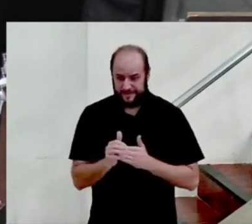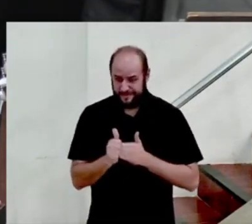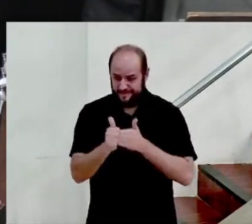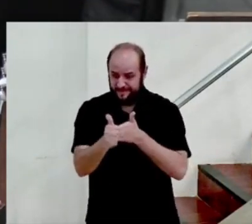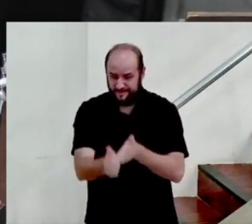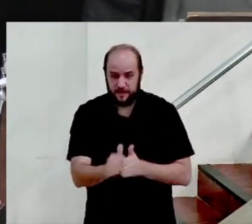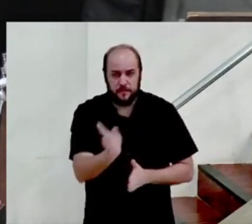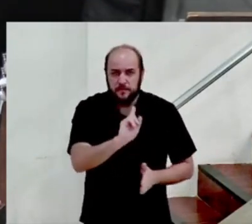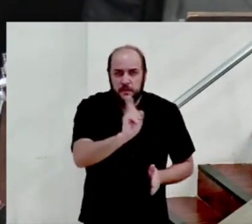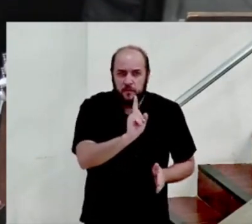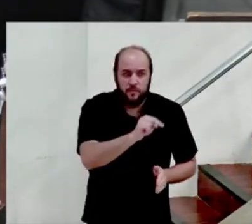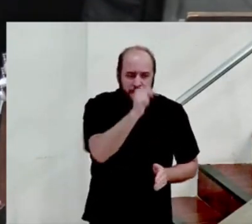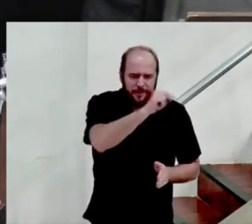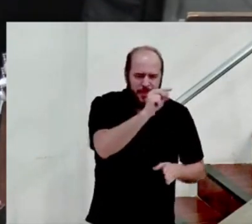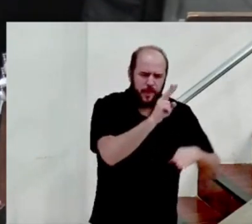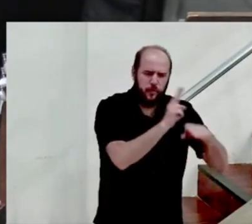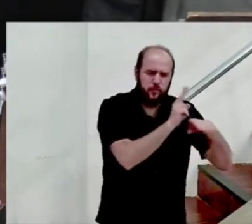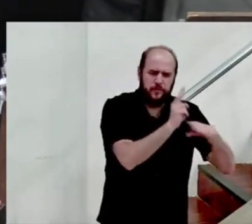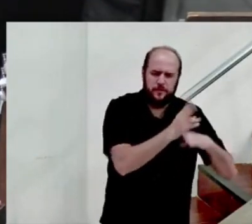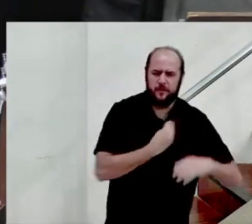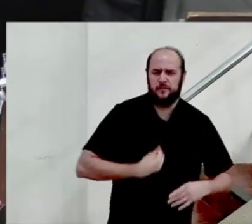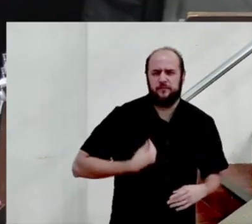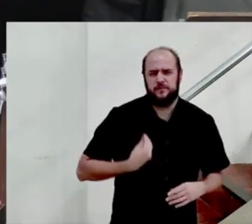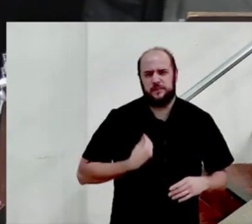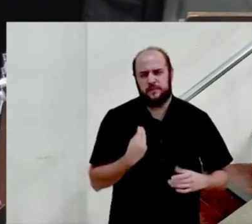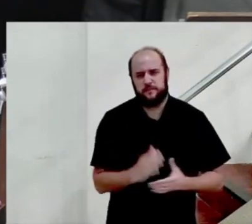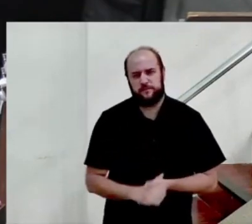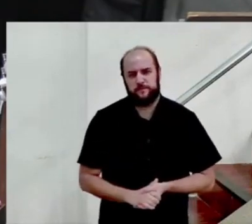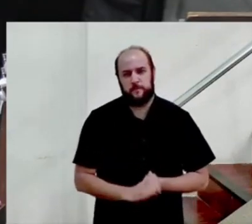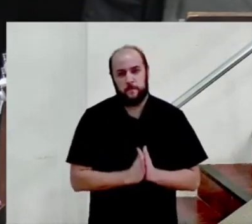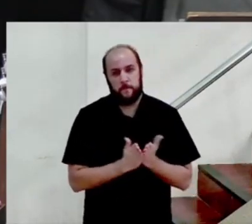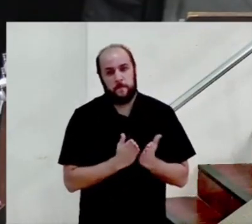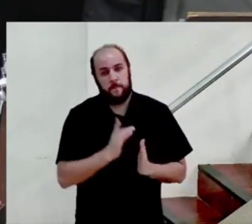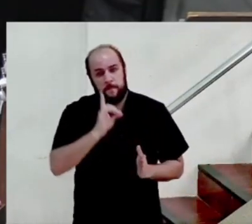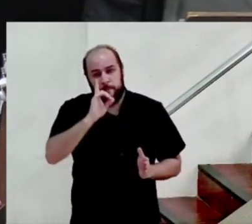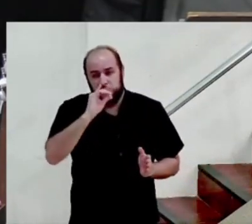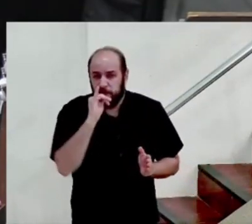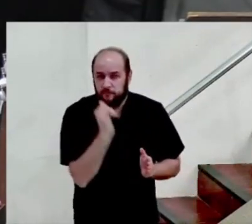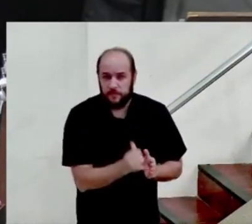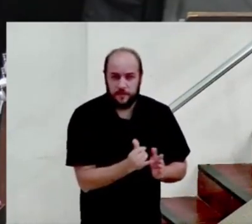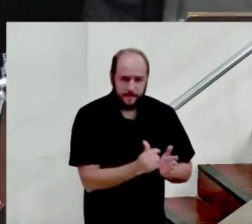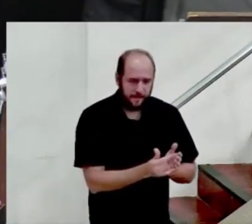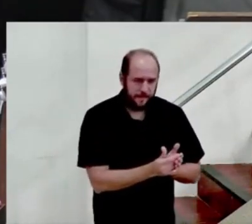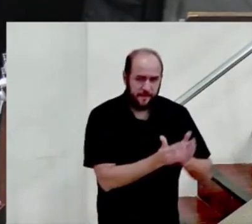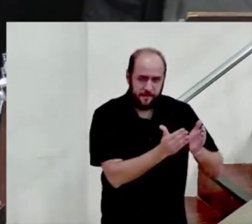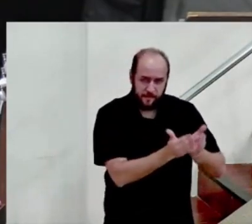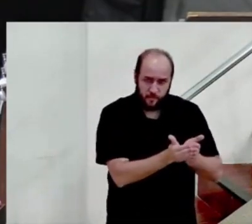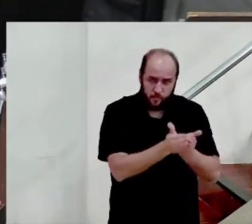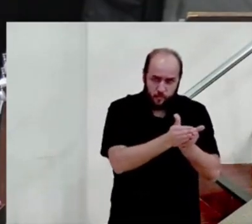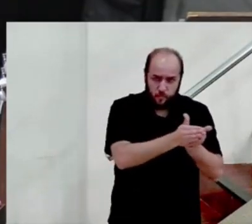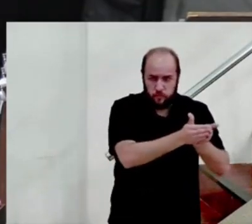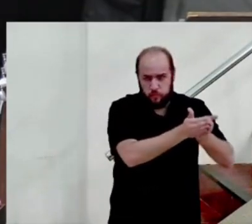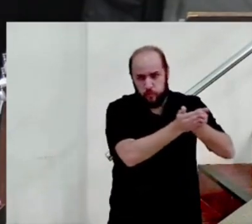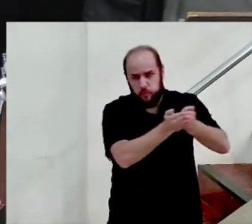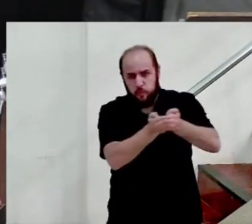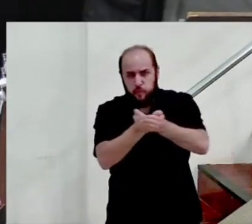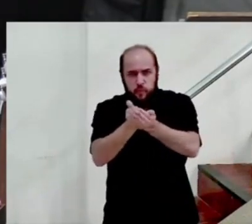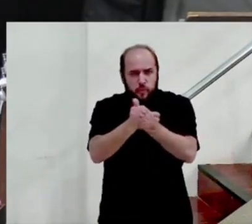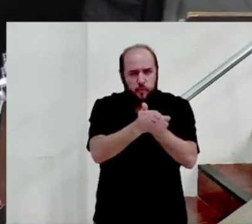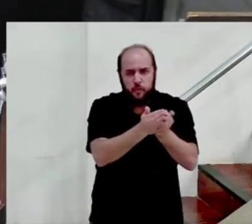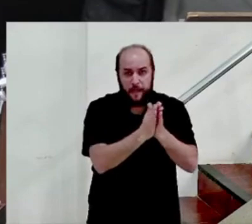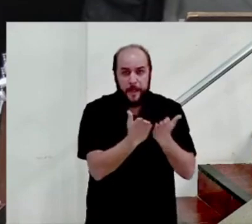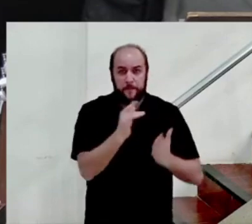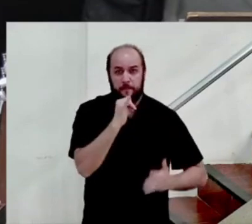era preservar a sua vida. E então o texto bíblico diz, e a arca vogava sobre